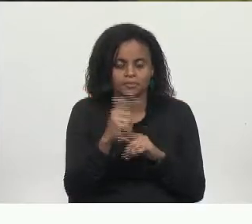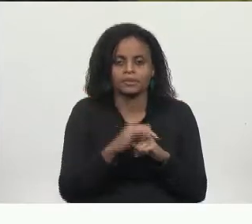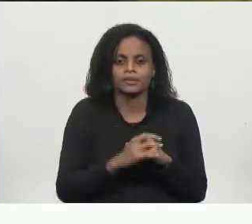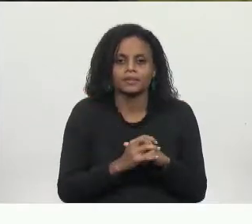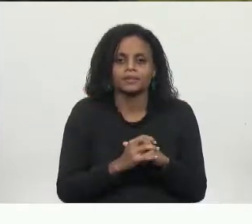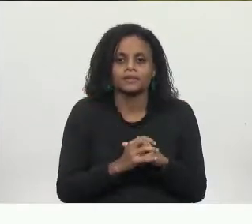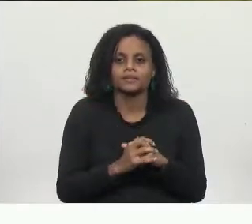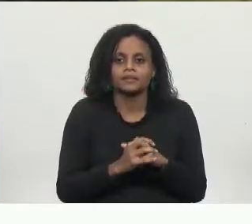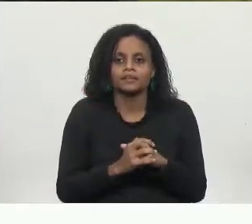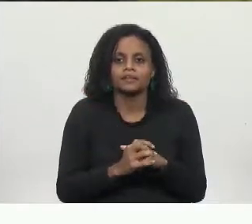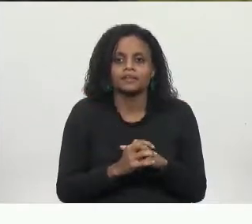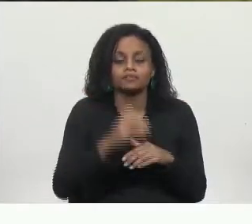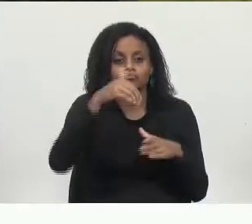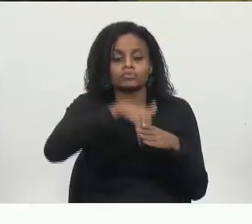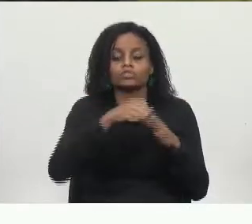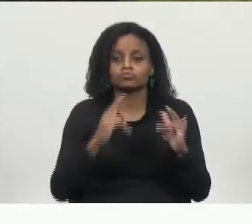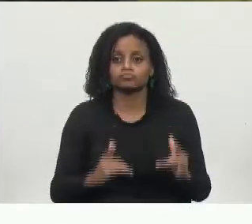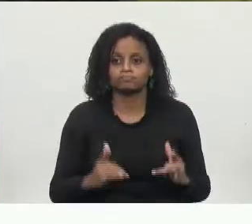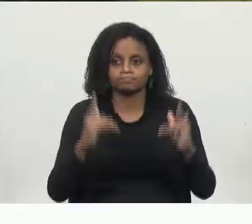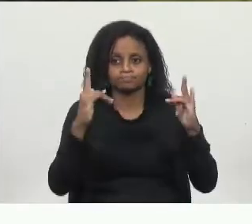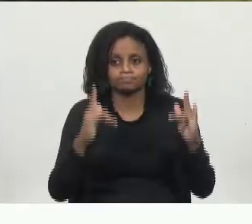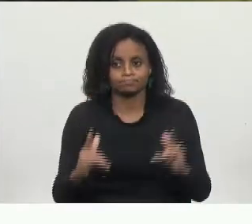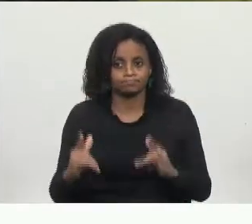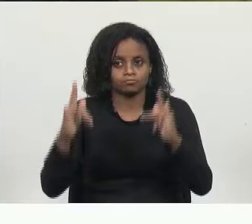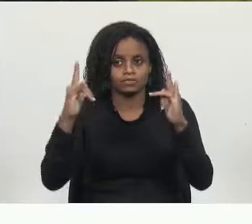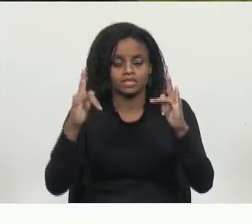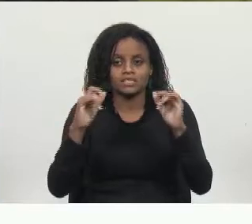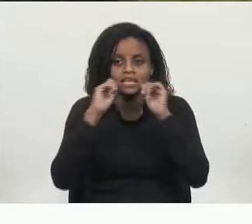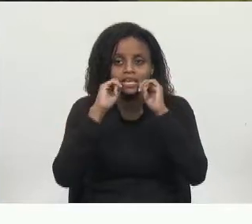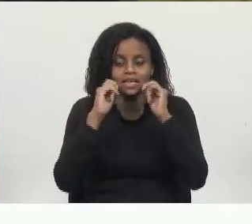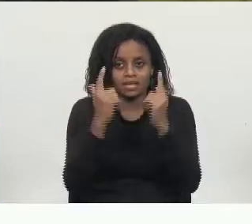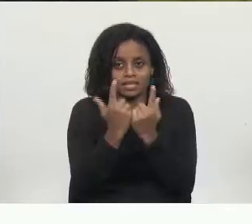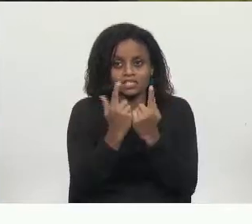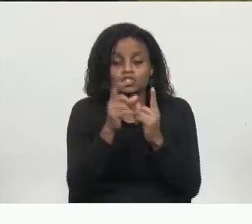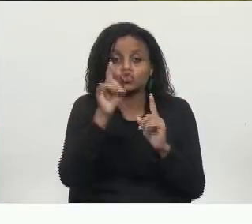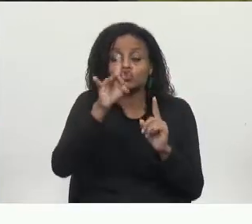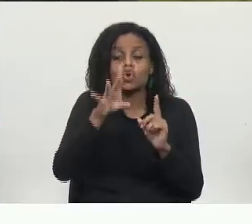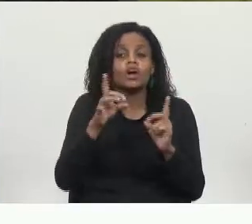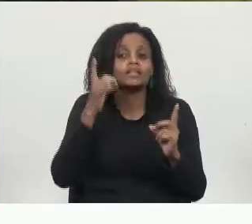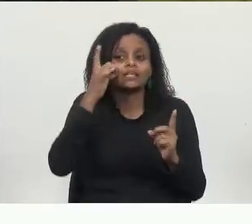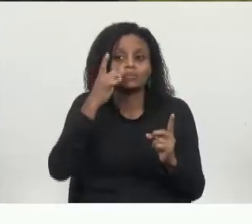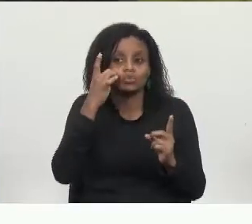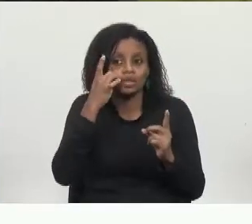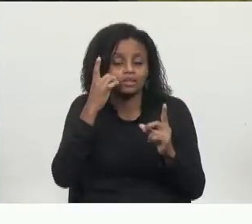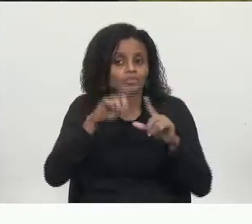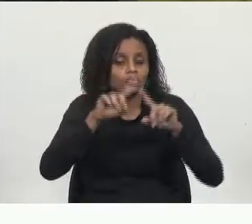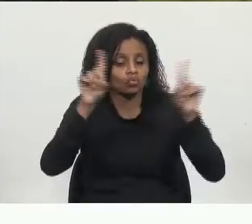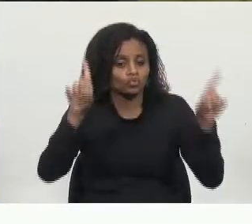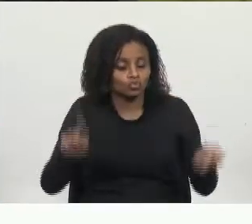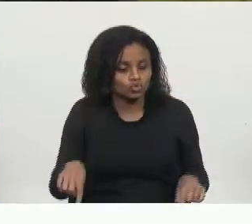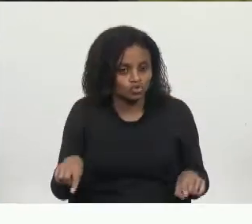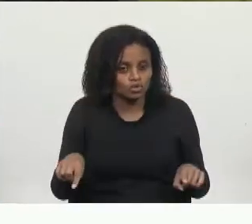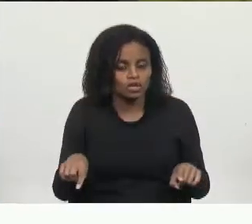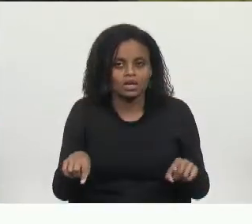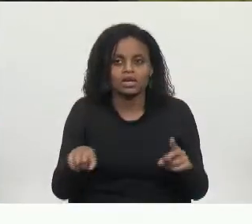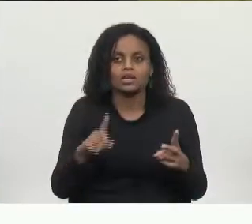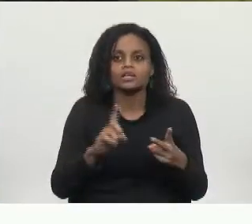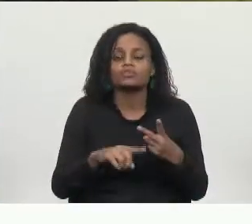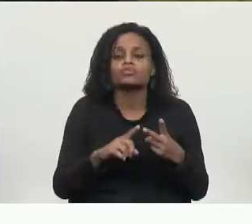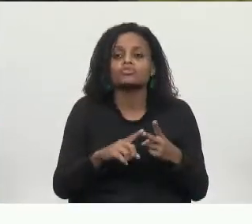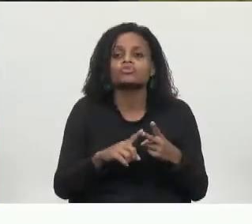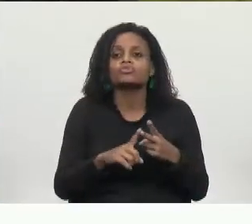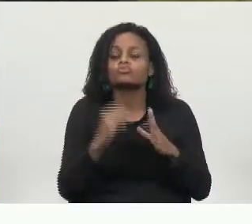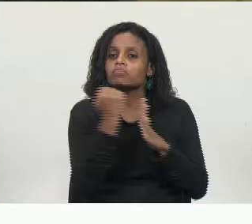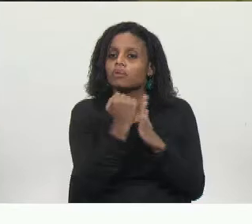porte de arma no interior dos edifícios da Assembleia Legislativa do Rio, somente aos deputados e servidores, efetivos, comissionários e